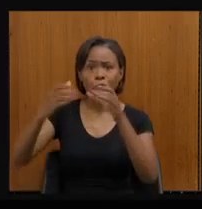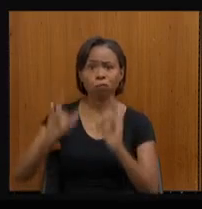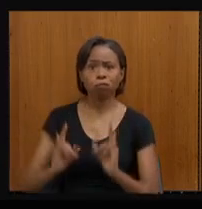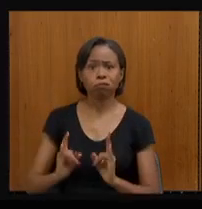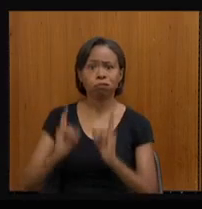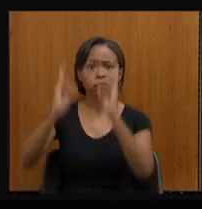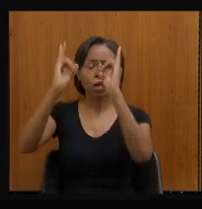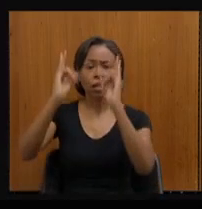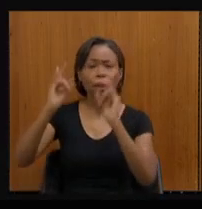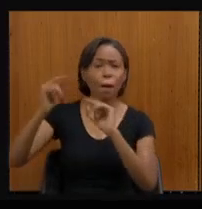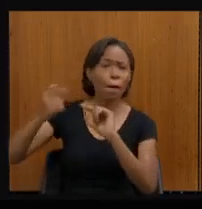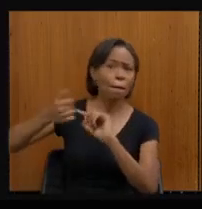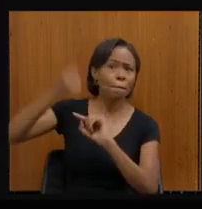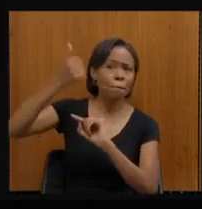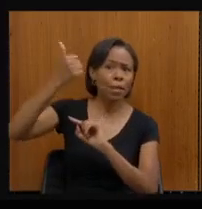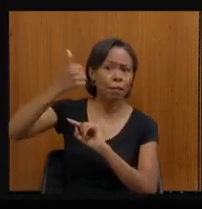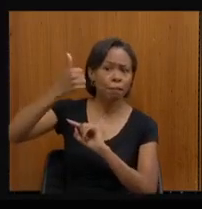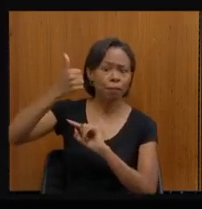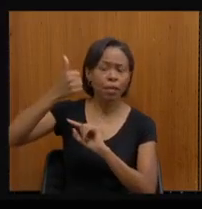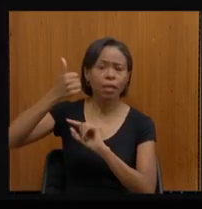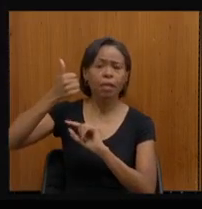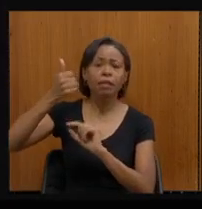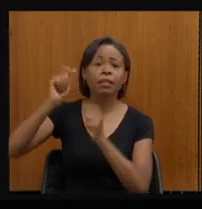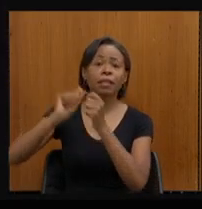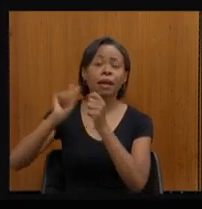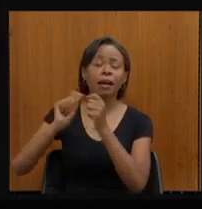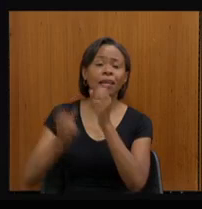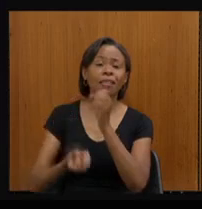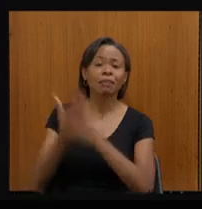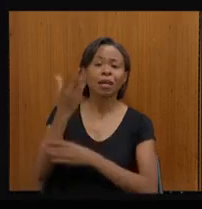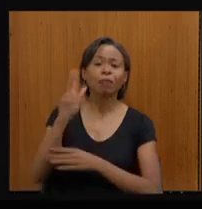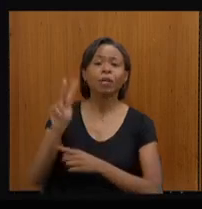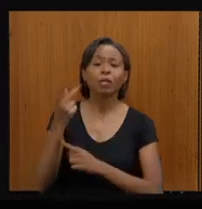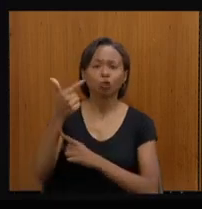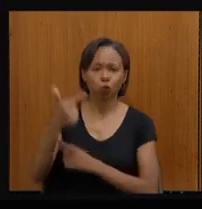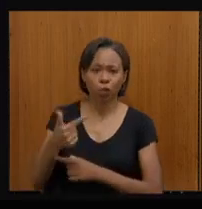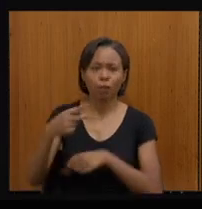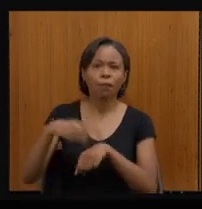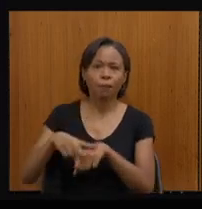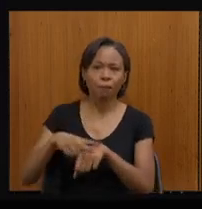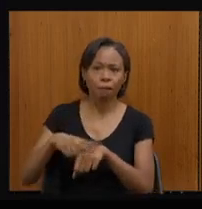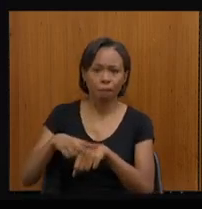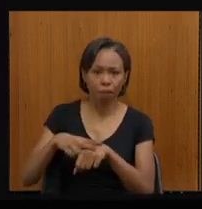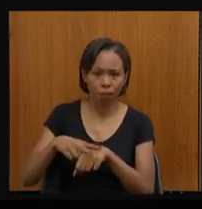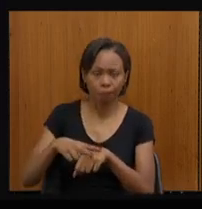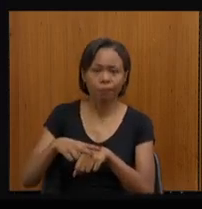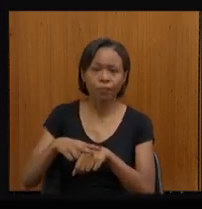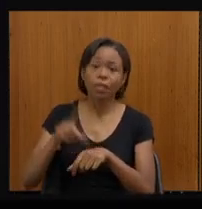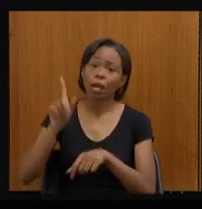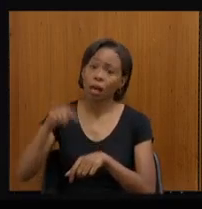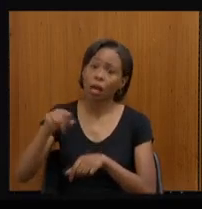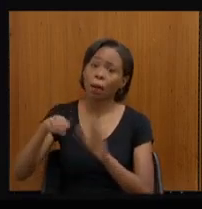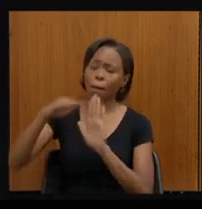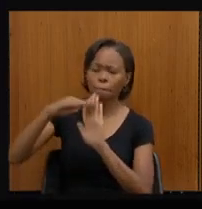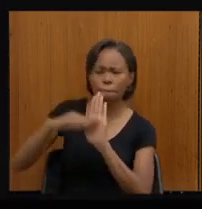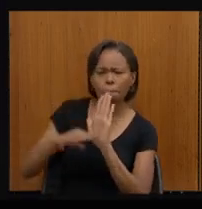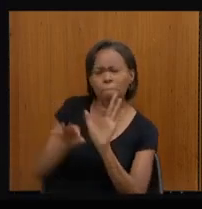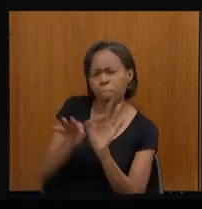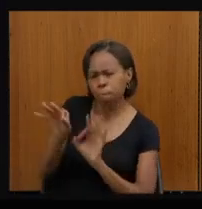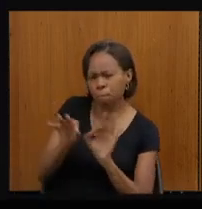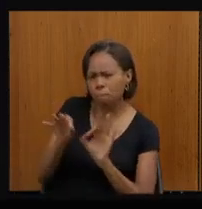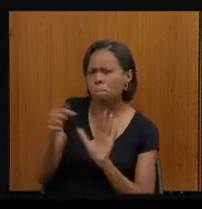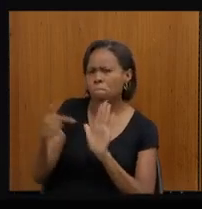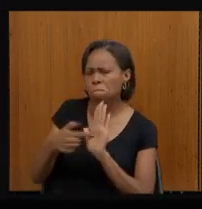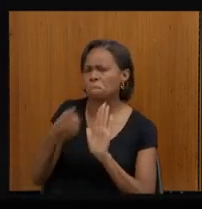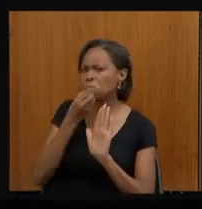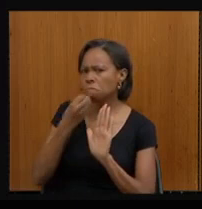está sendo fabricada equipamento para o hidrogênio verde e disse que o combinado então é o processo a bem